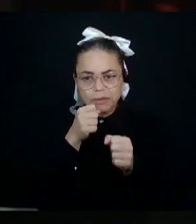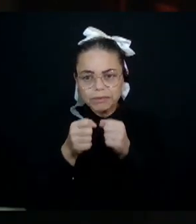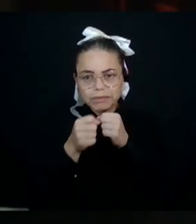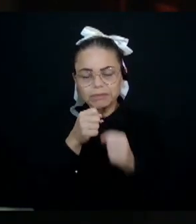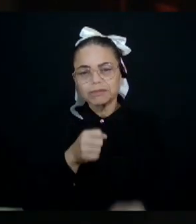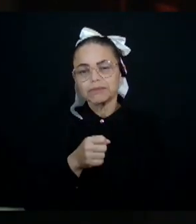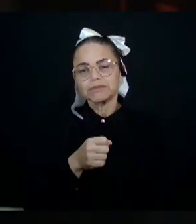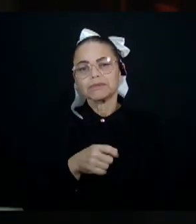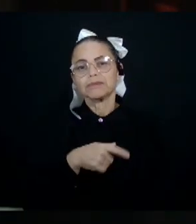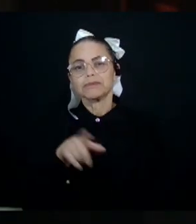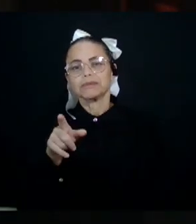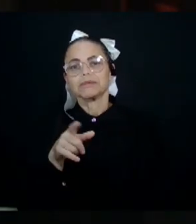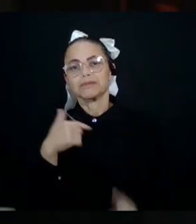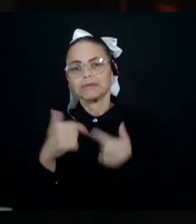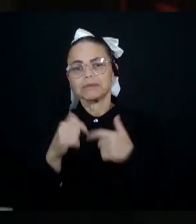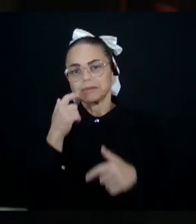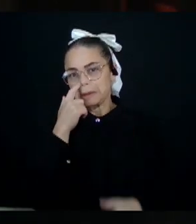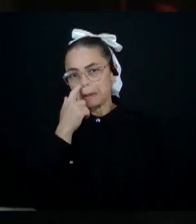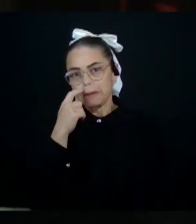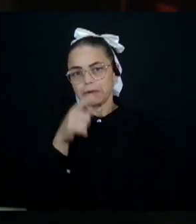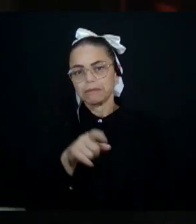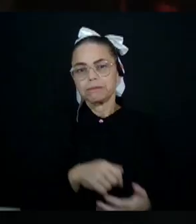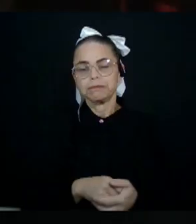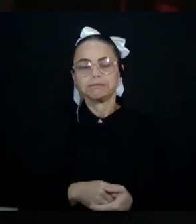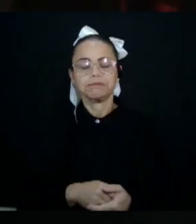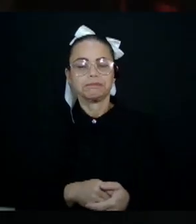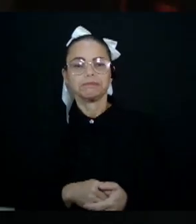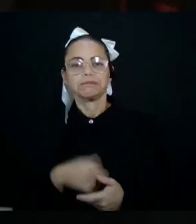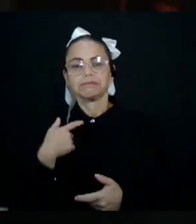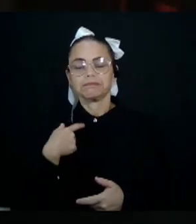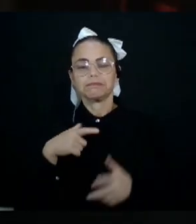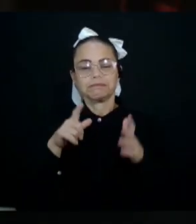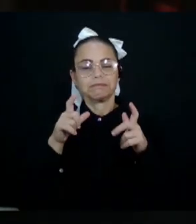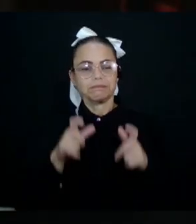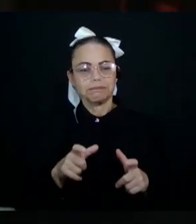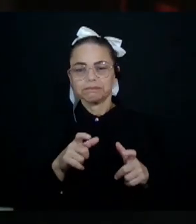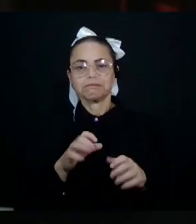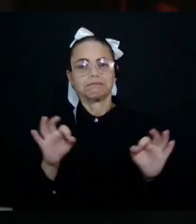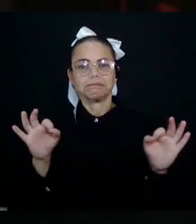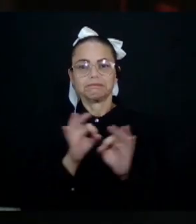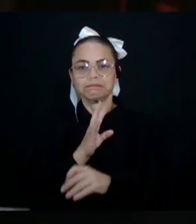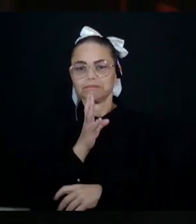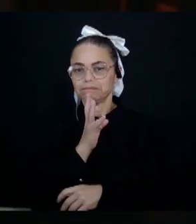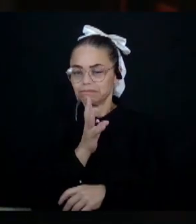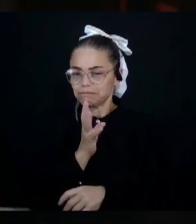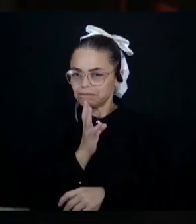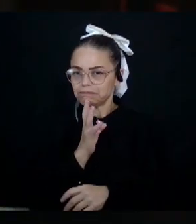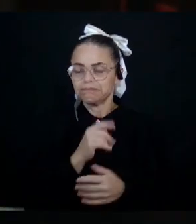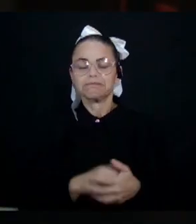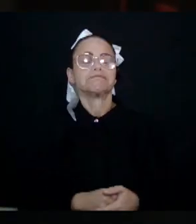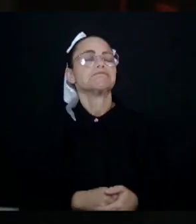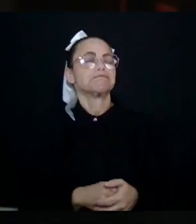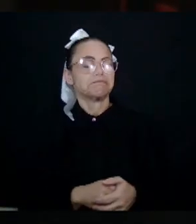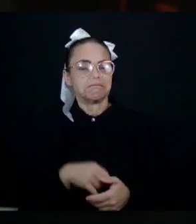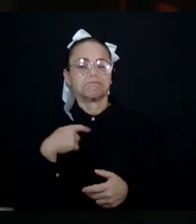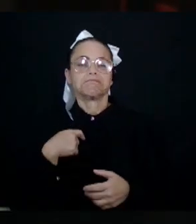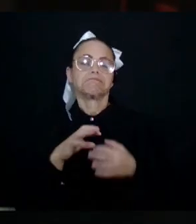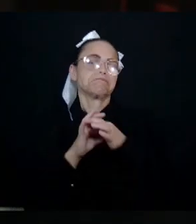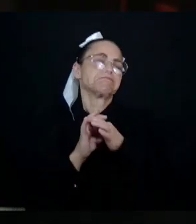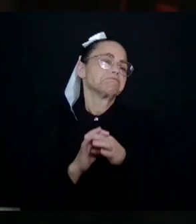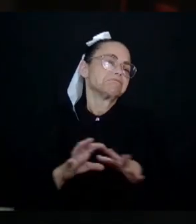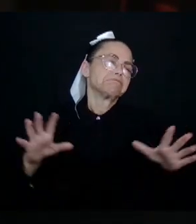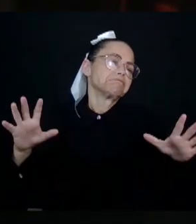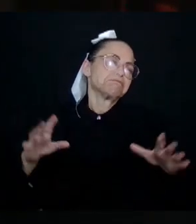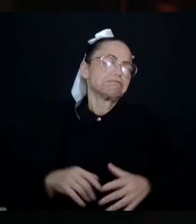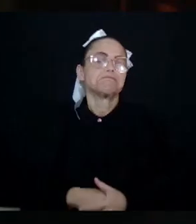trabalhando? Você percebe que você, está num lugar que ninguém te conhece e que você pode ser o que você quiser, que